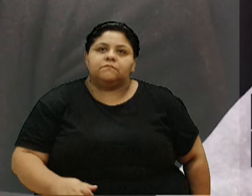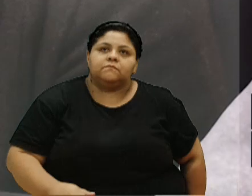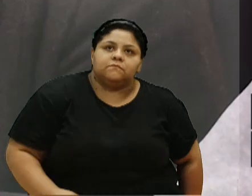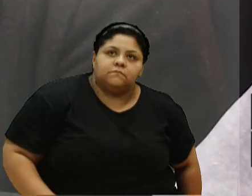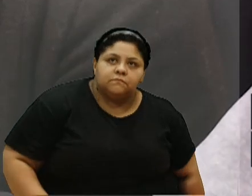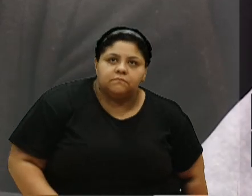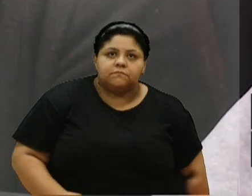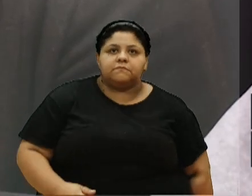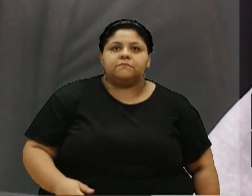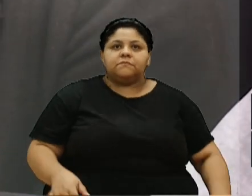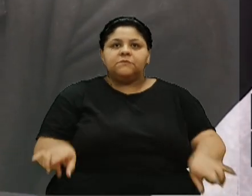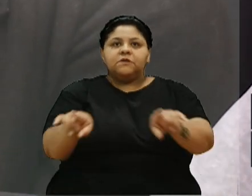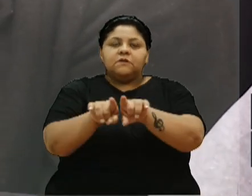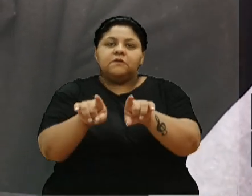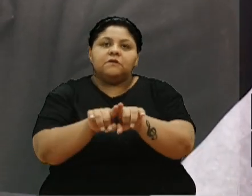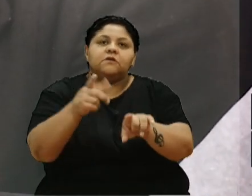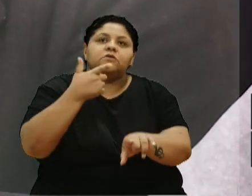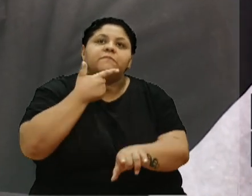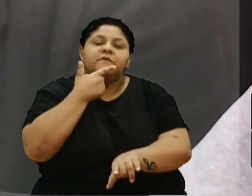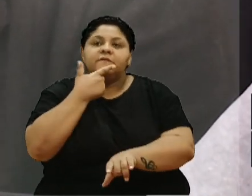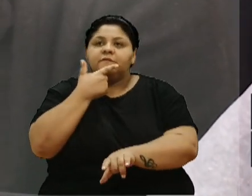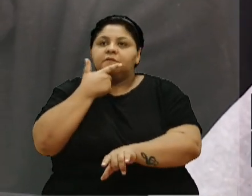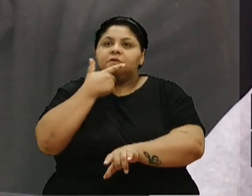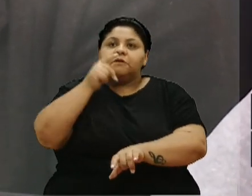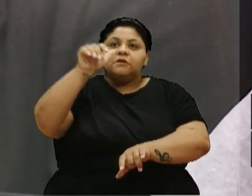E também falar aí o convite